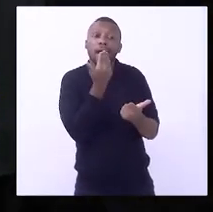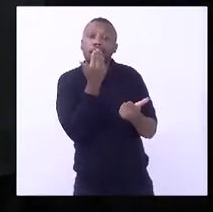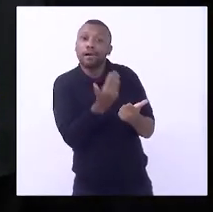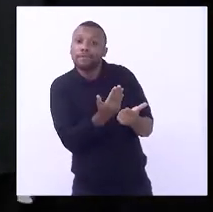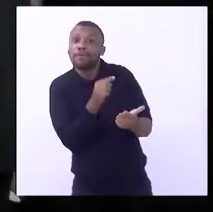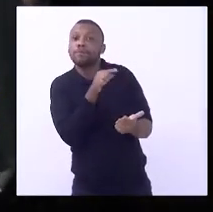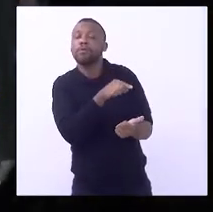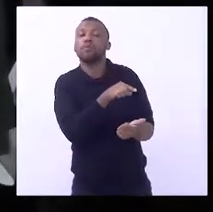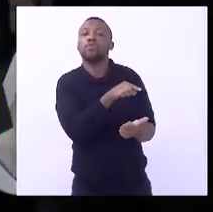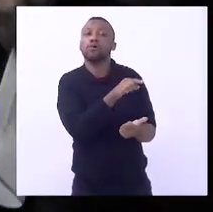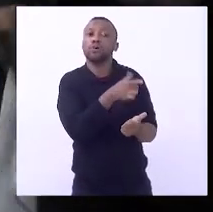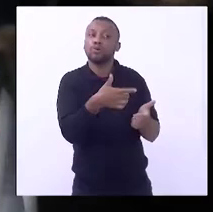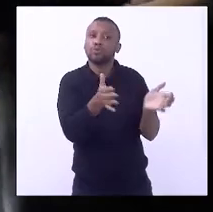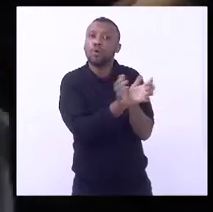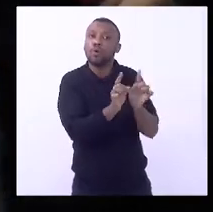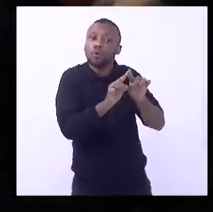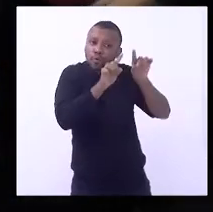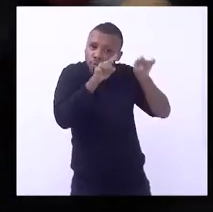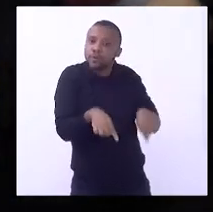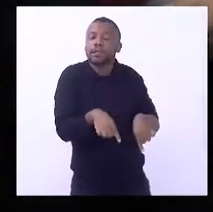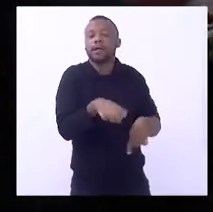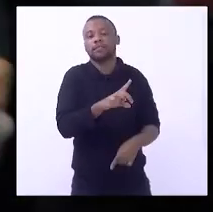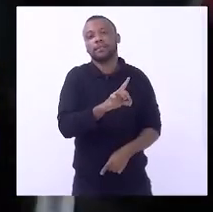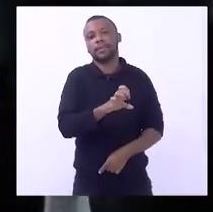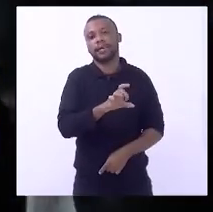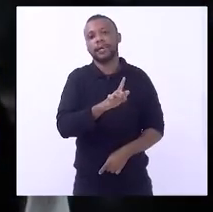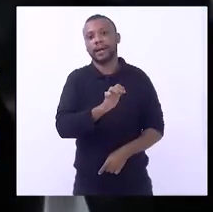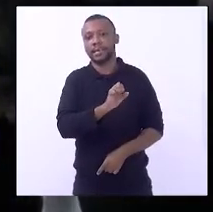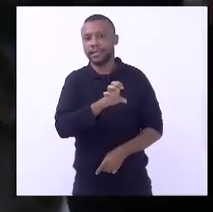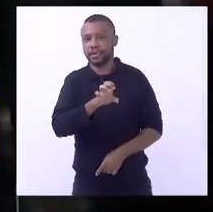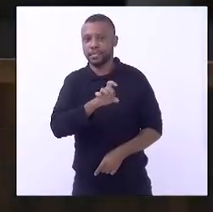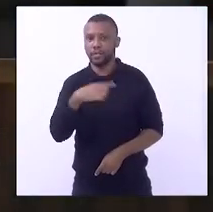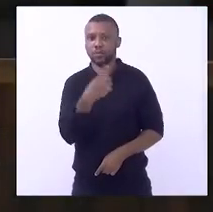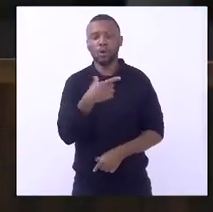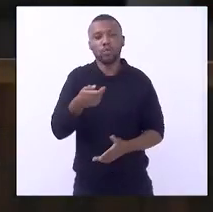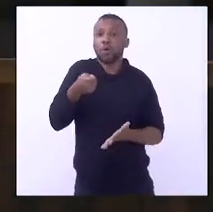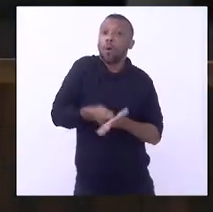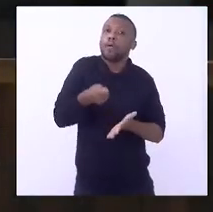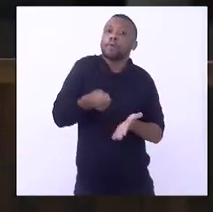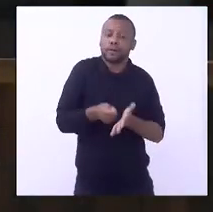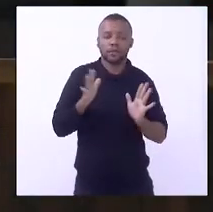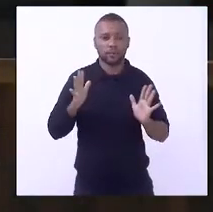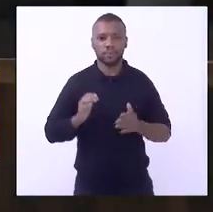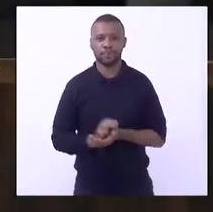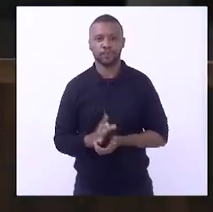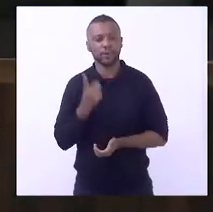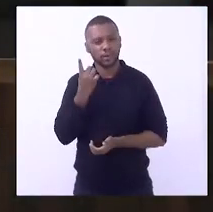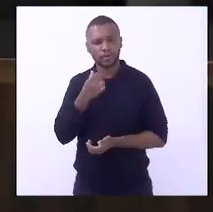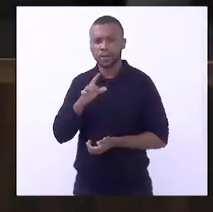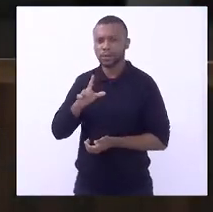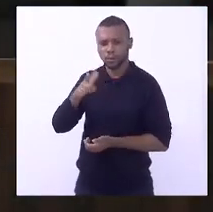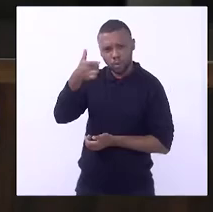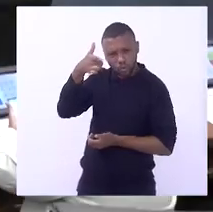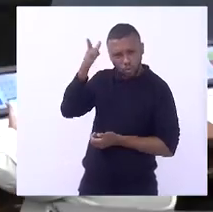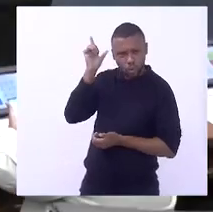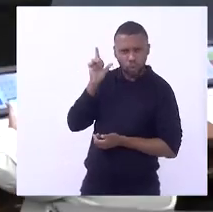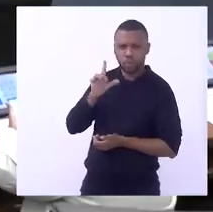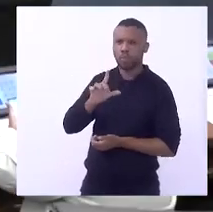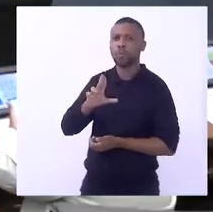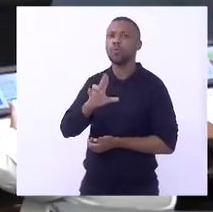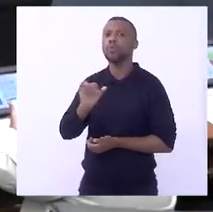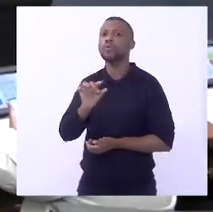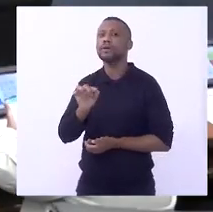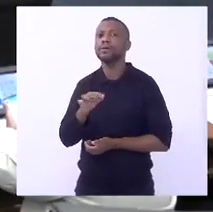do DEGAS. É nosso dever. Muito obrigado. Deputado Luiz Paulo. Senhor